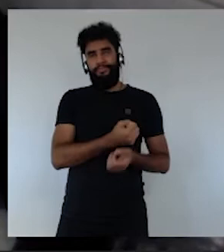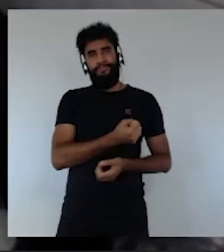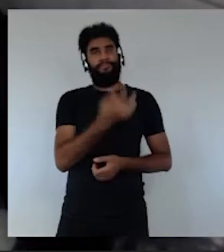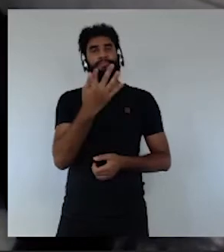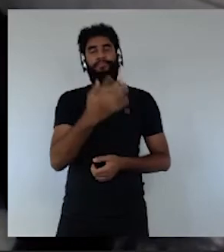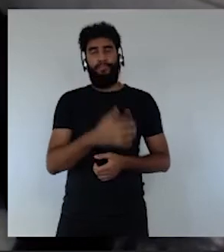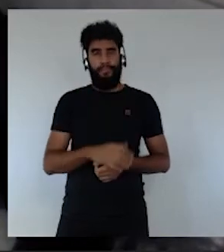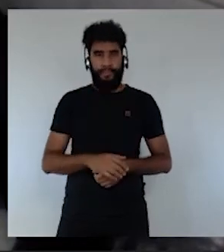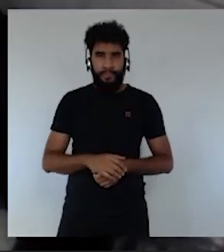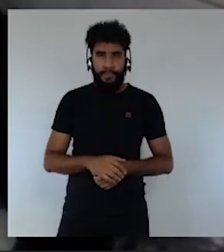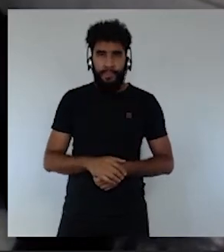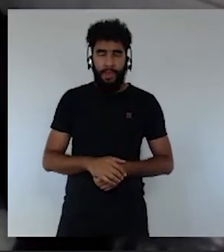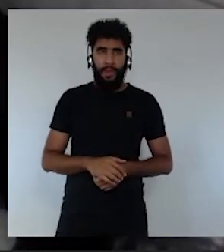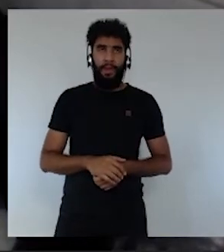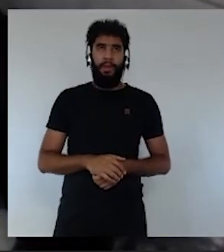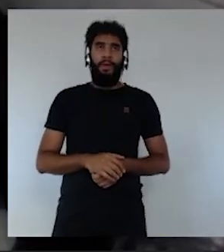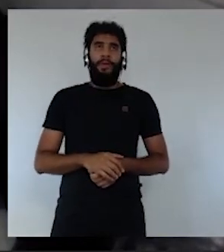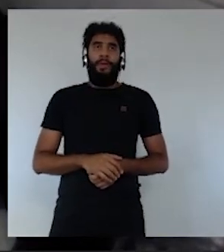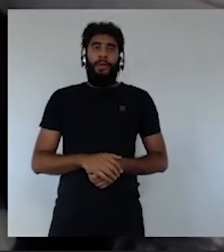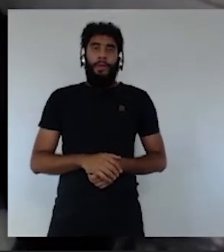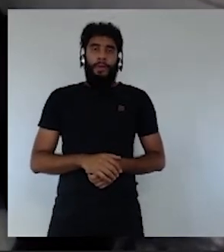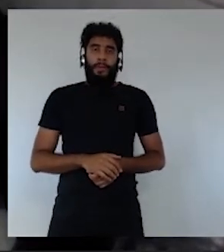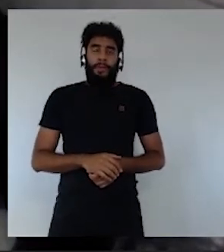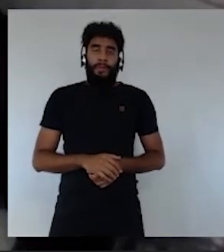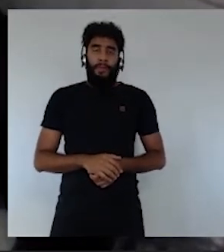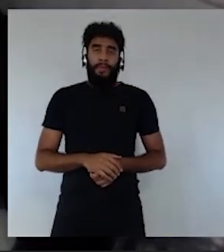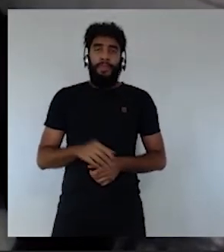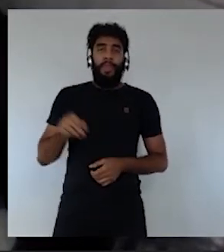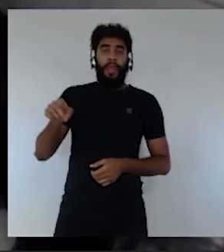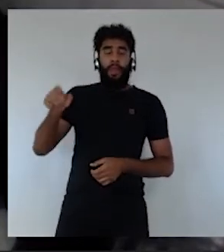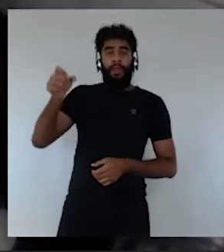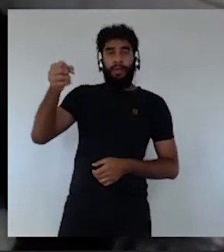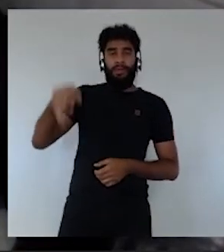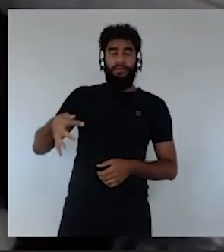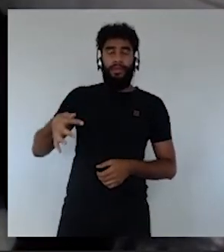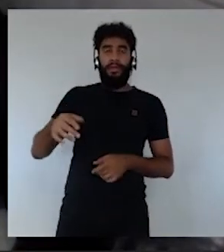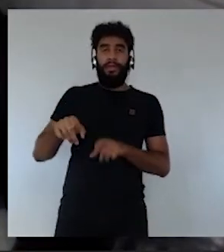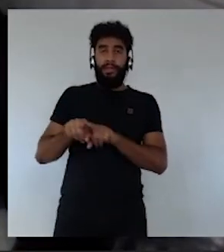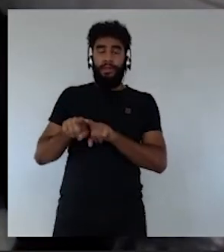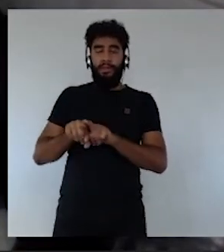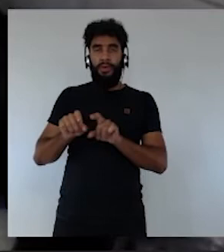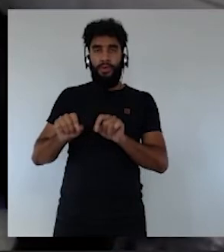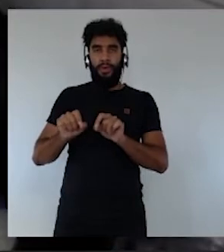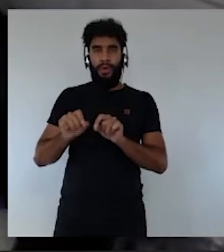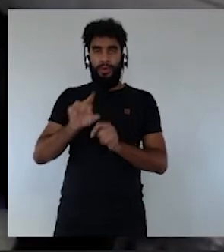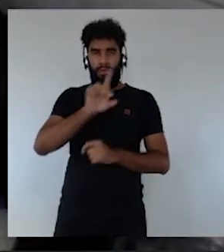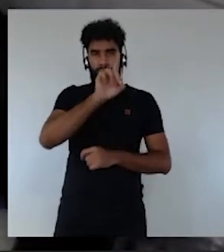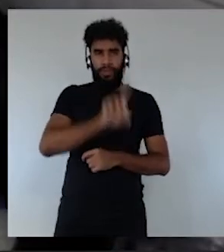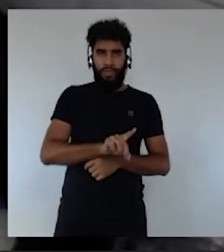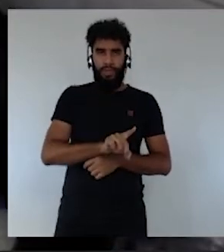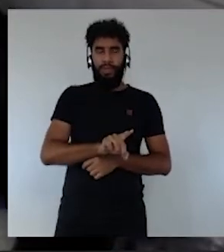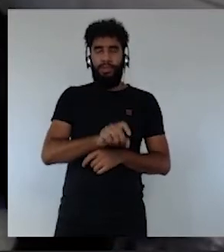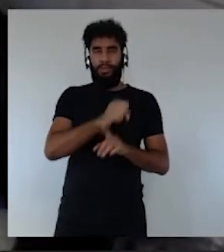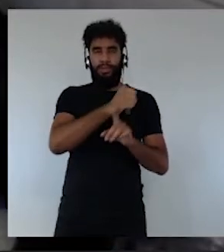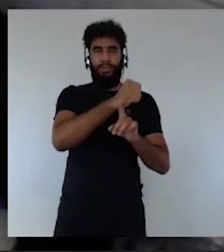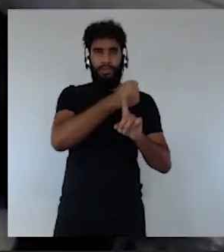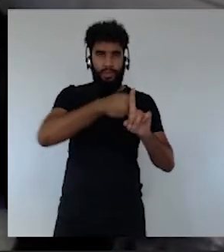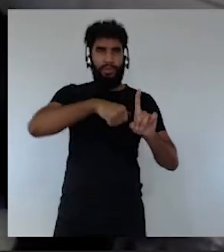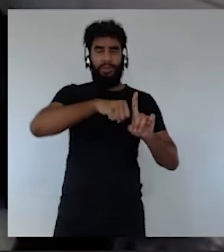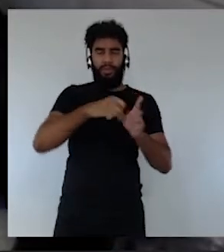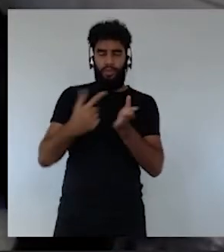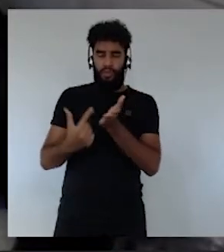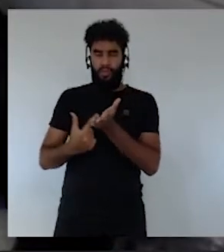uma leitura muito comum de todos, o Harari, ele, quando vai falar do direito societário, interessante, ele trata no seu livro que